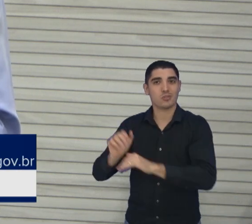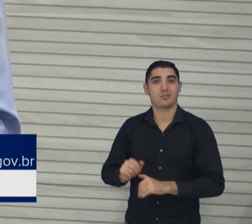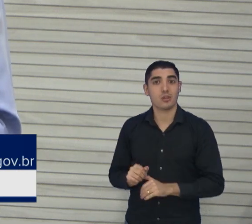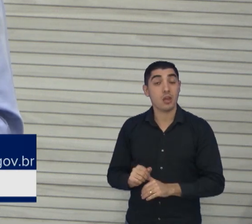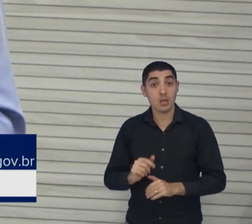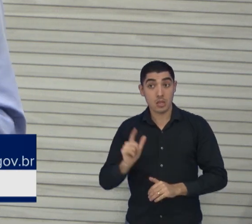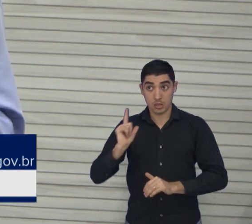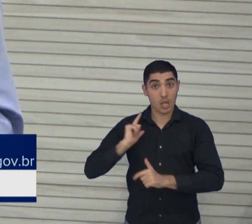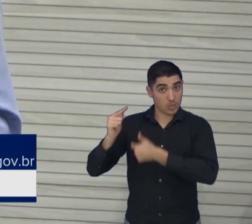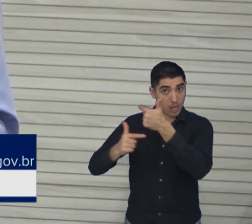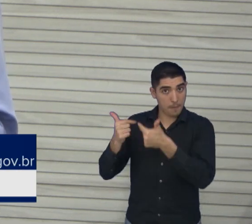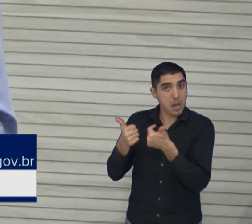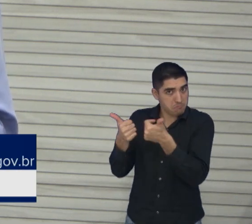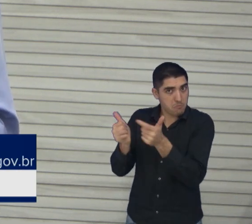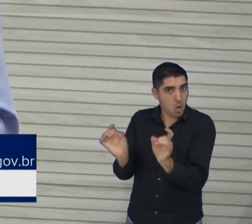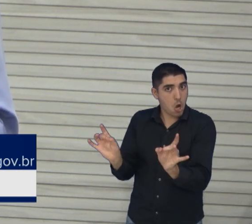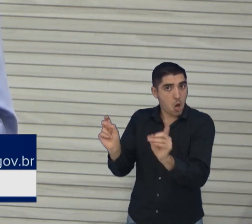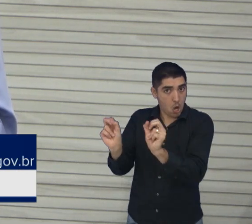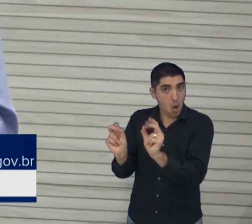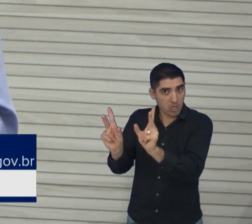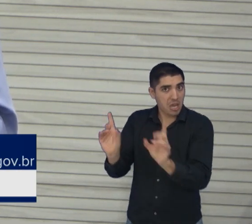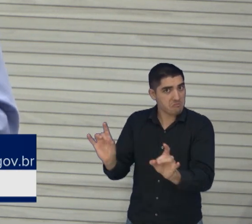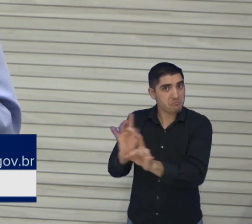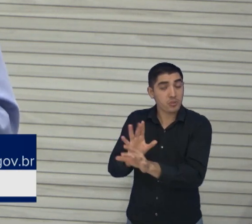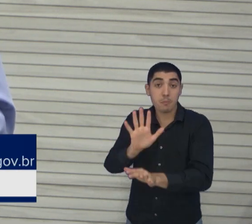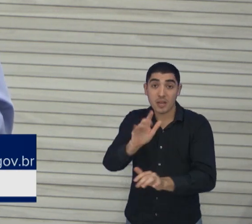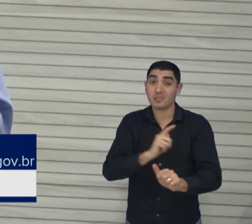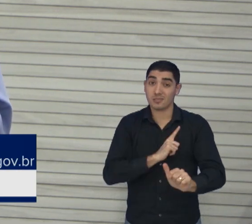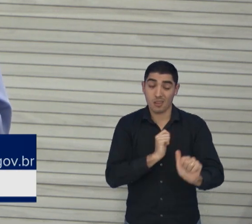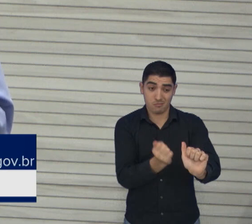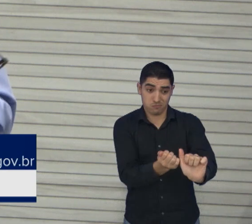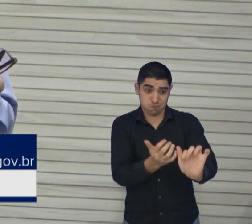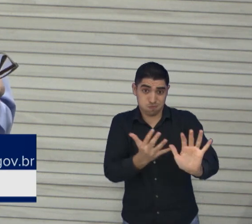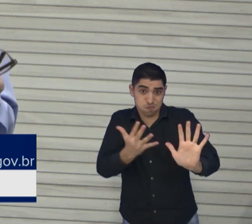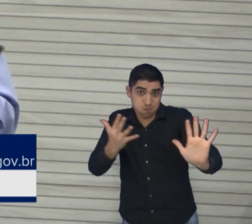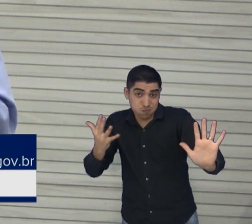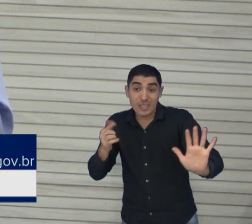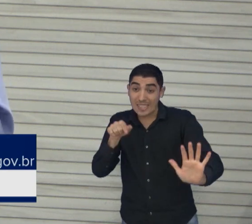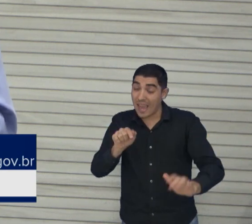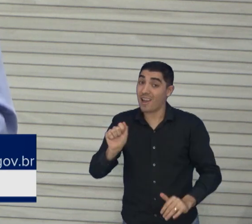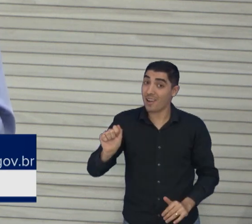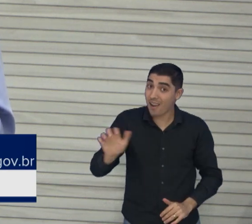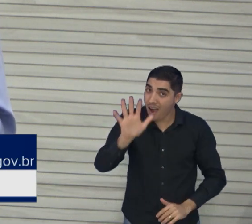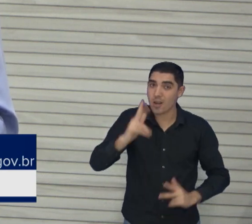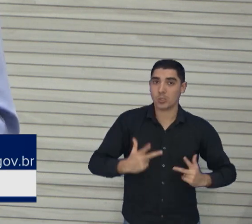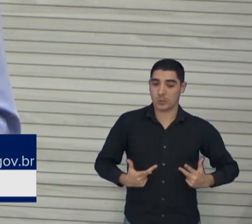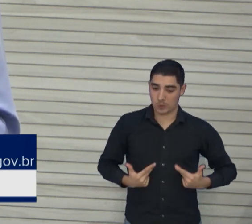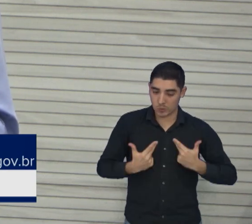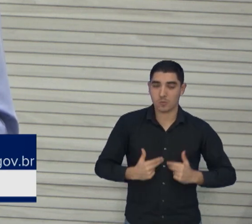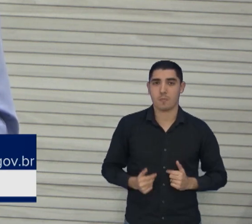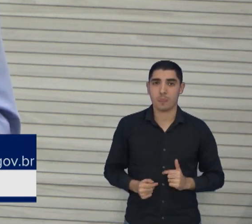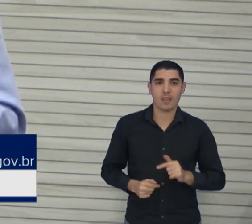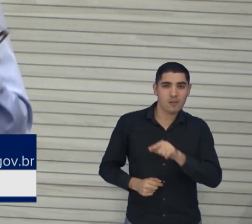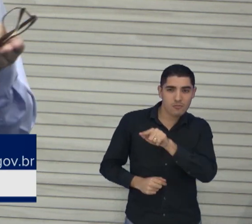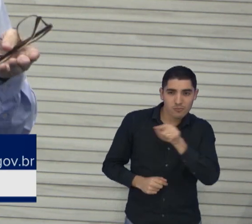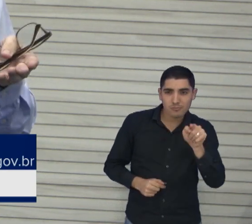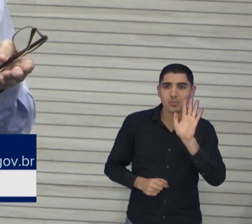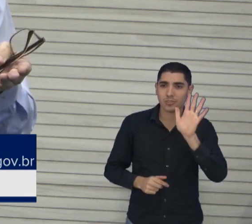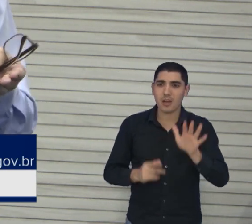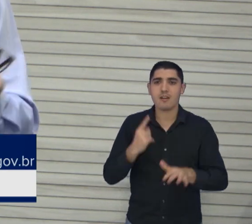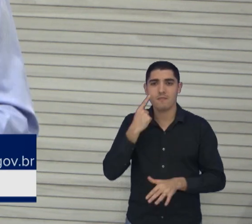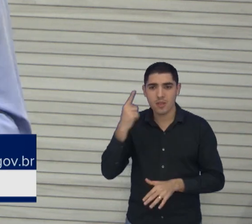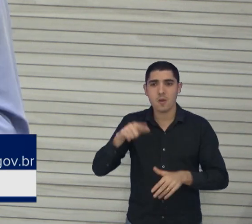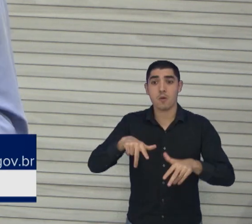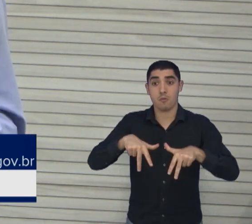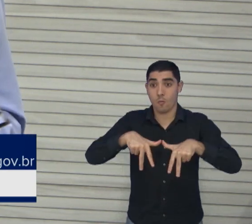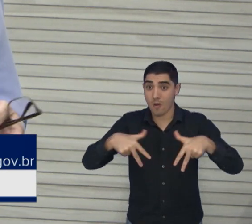existe, só que a fila é grande e o custo é muito alto. Tanto assim que todos vocês aqui já recebemos o GAC, já recebemos o Pio